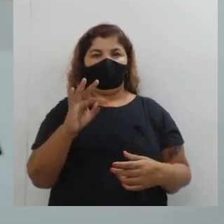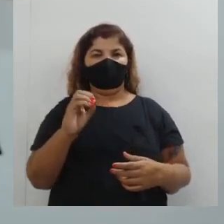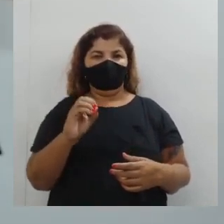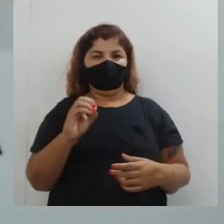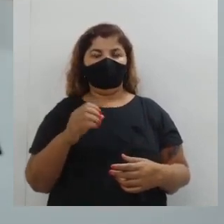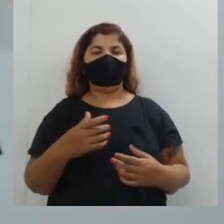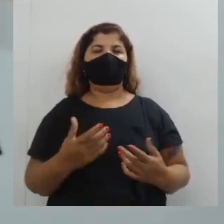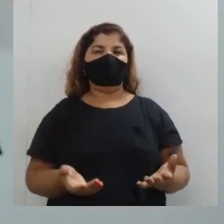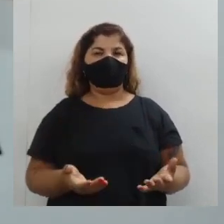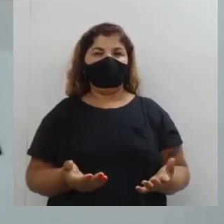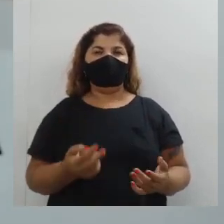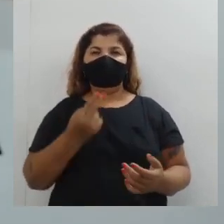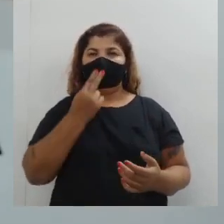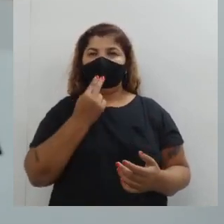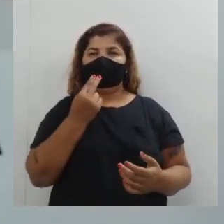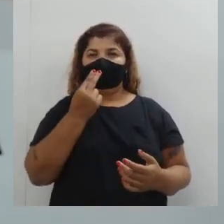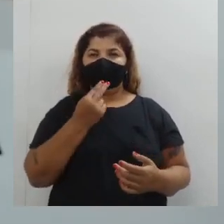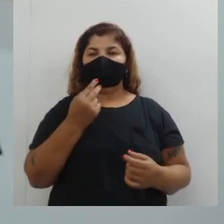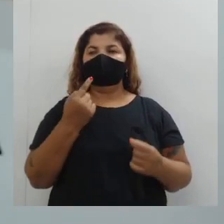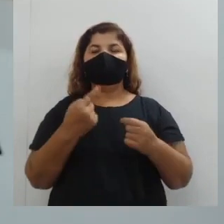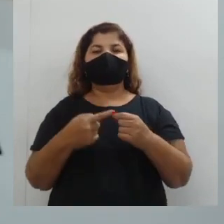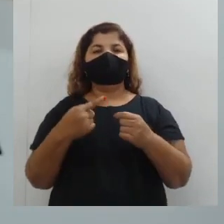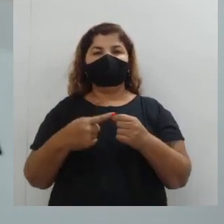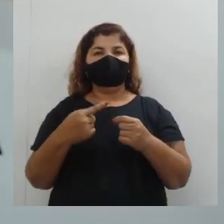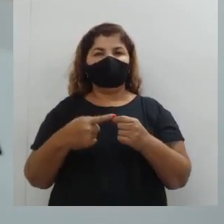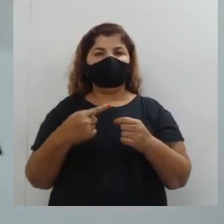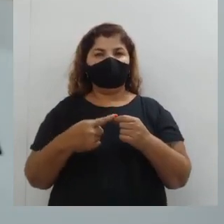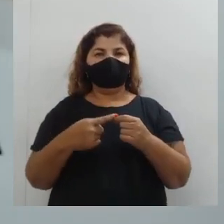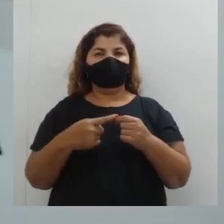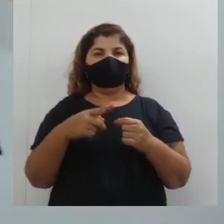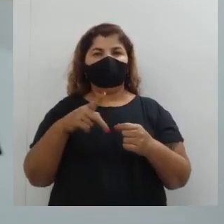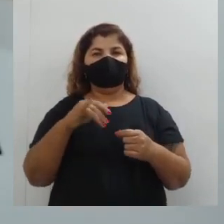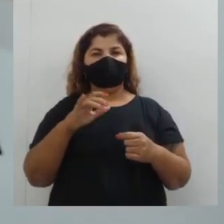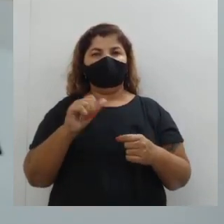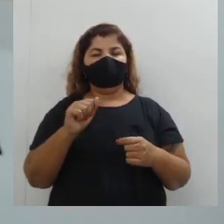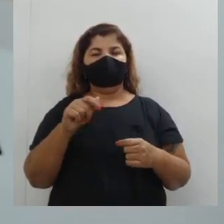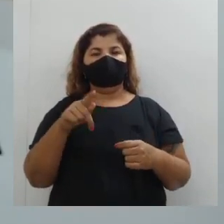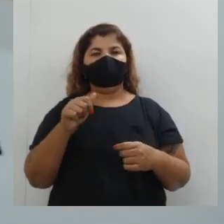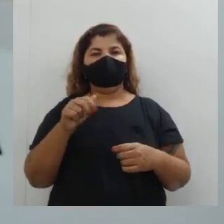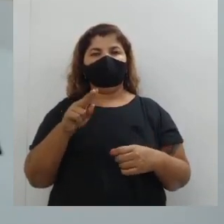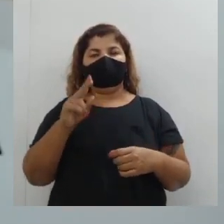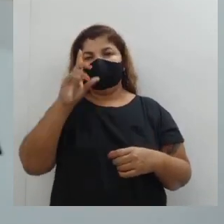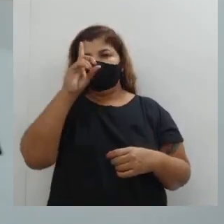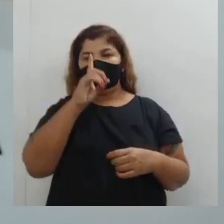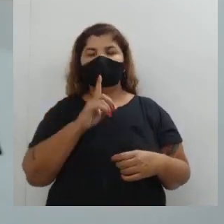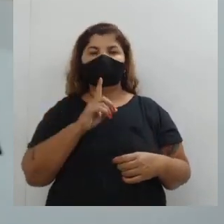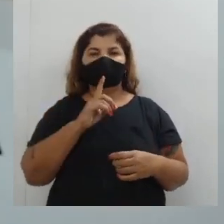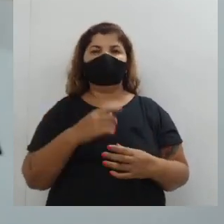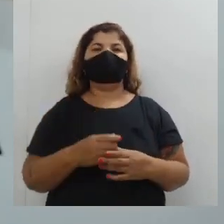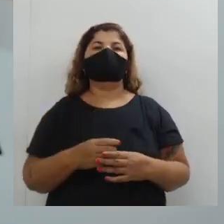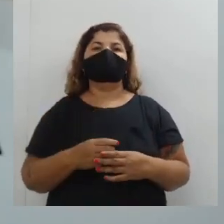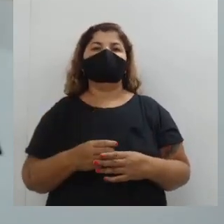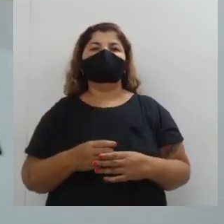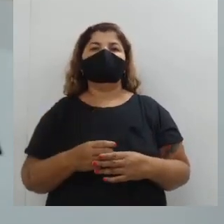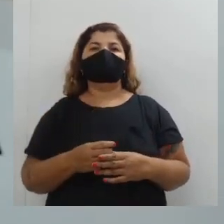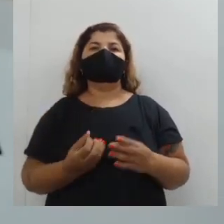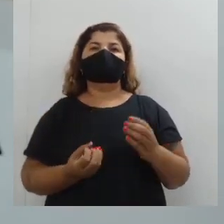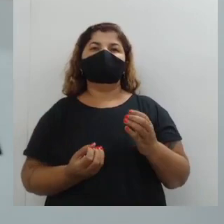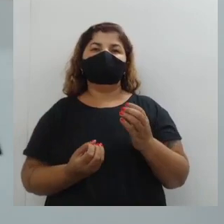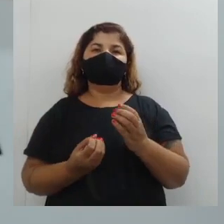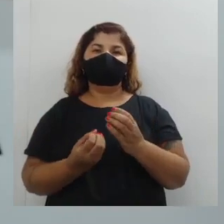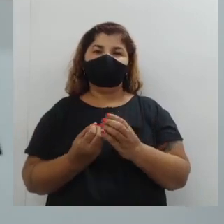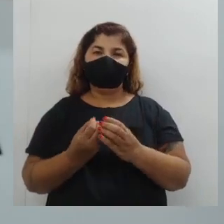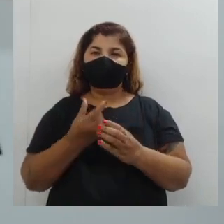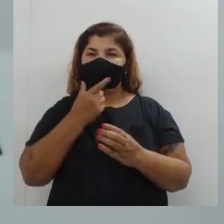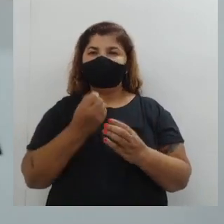Lobato, do Sítio do Pica-Pau Amarelo. O criador de